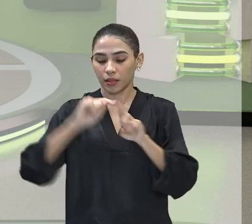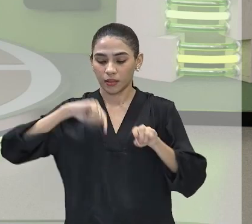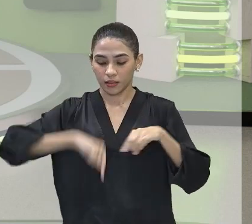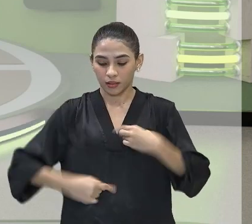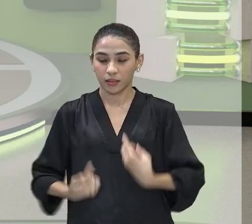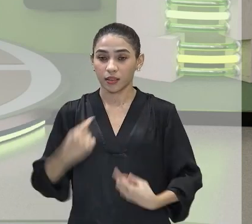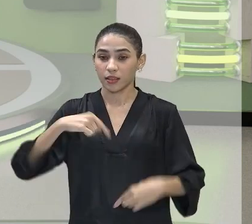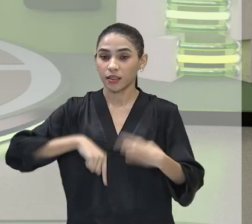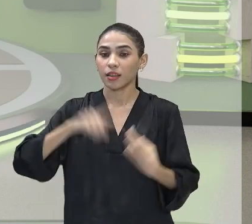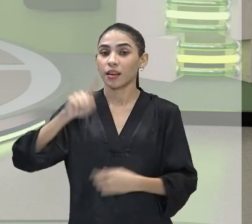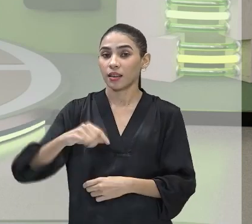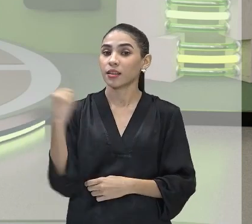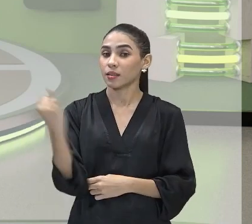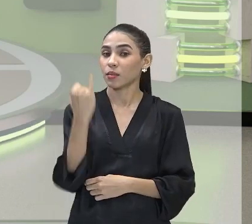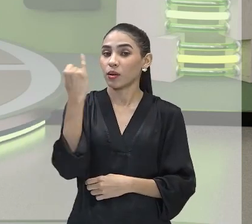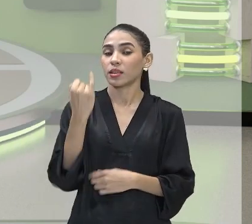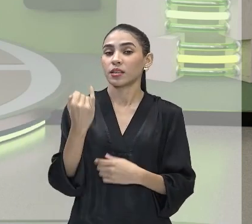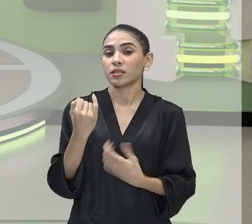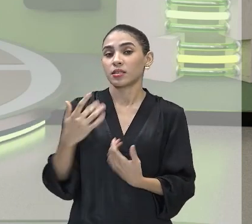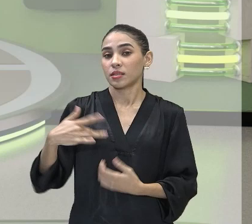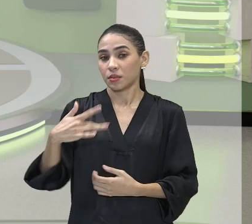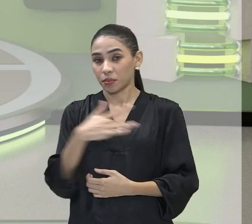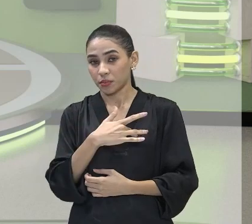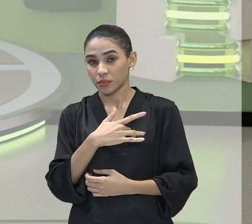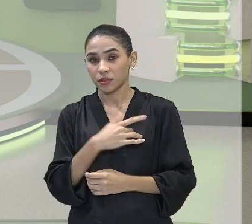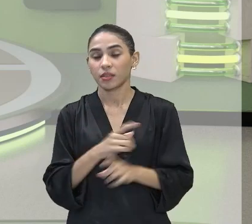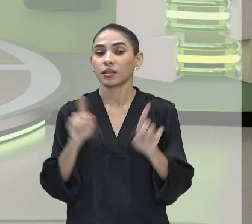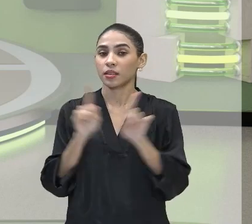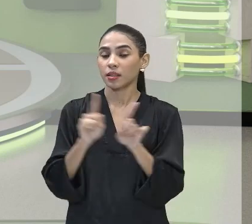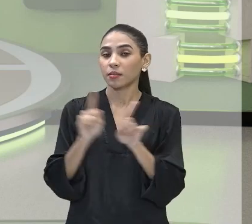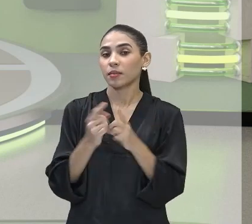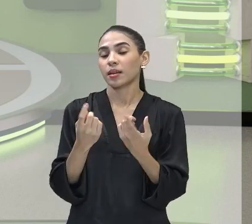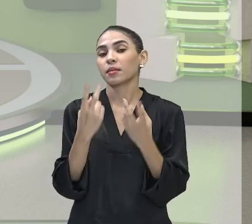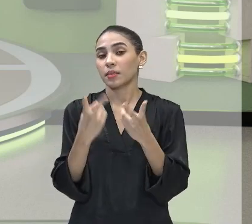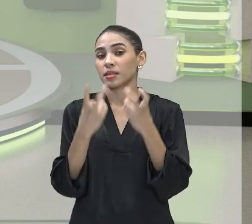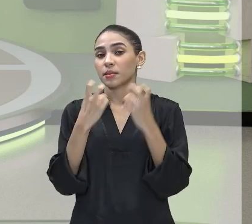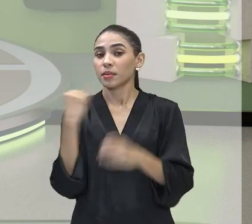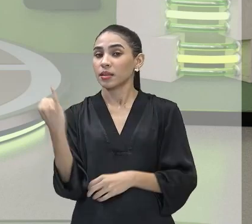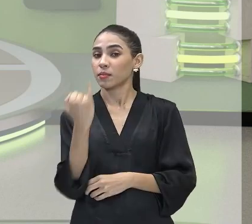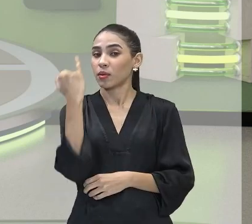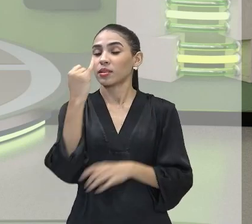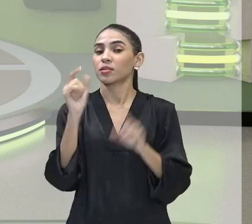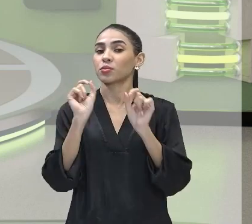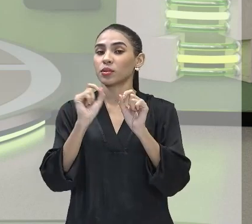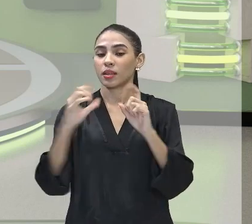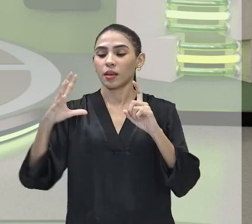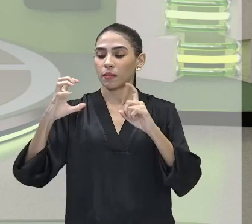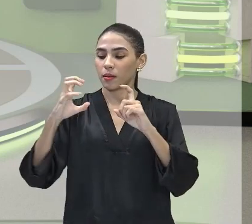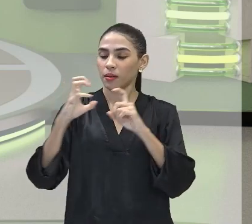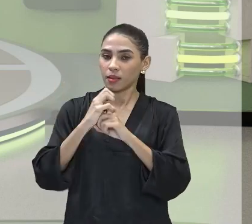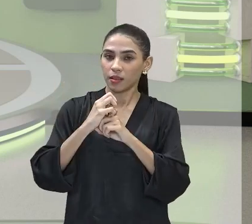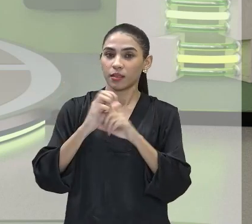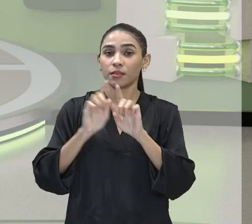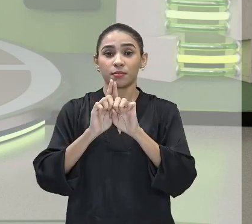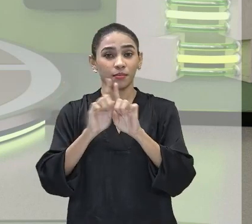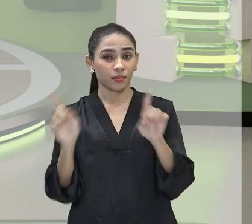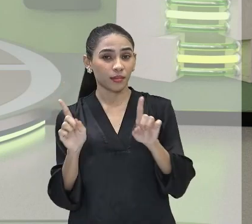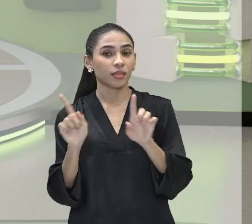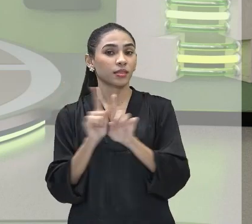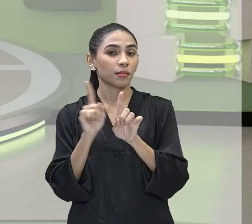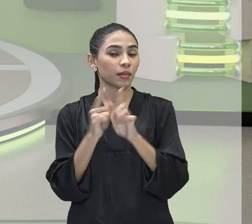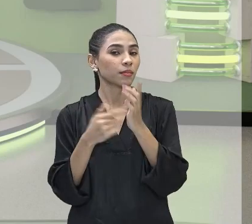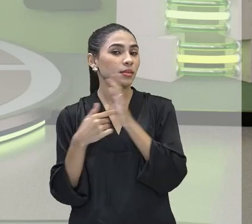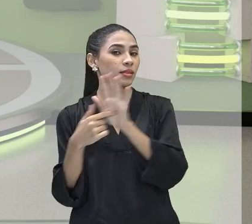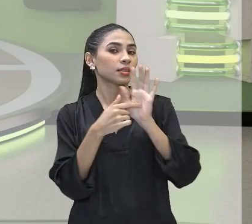ela é muito importante paraa nossa saúde Vimos que ela é importante para decompor também mas trouxemos